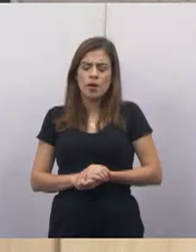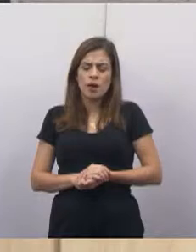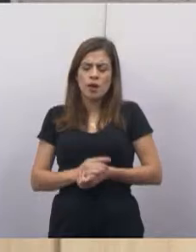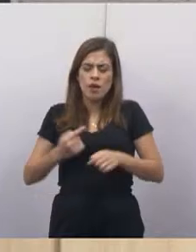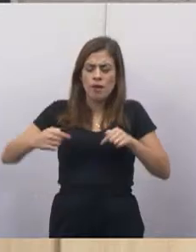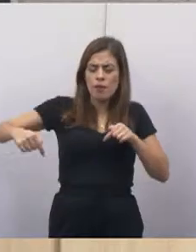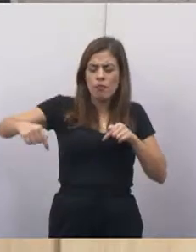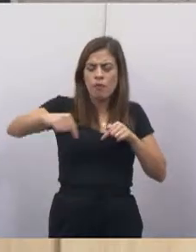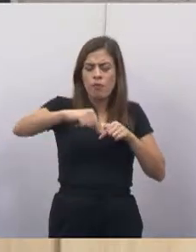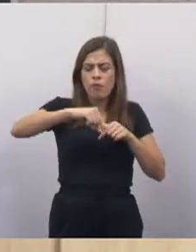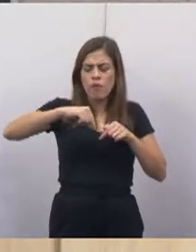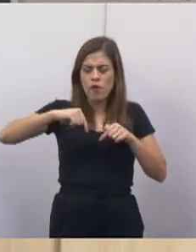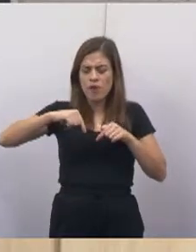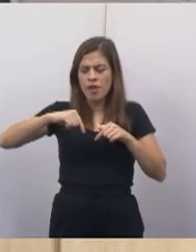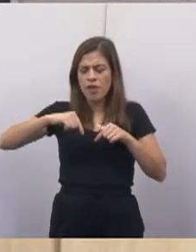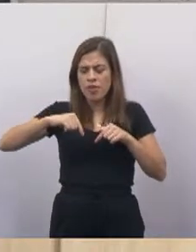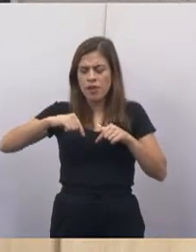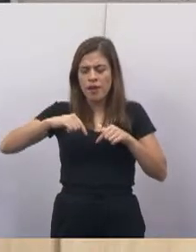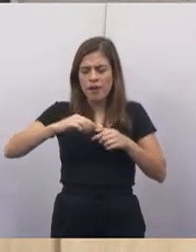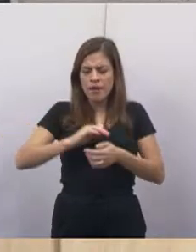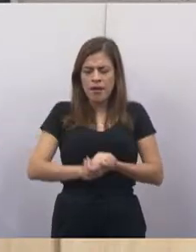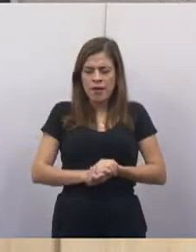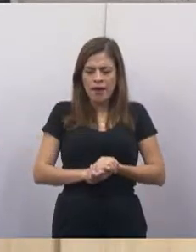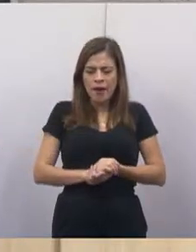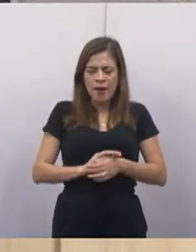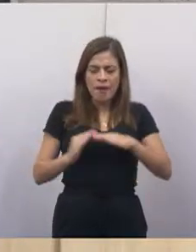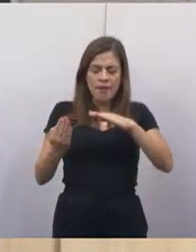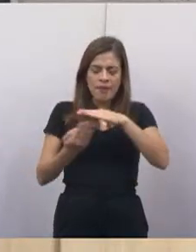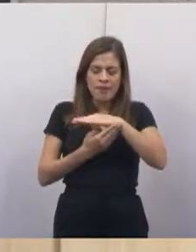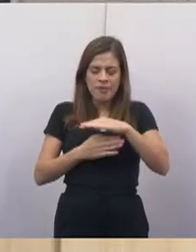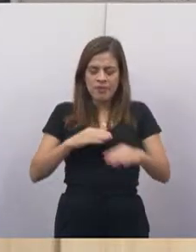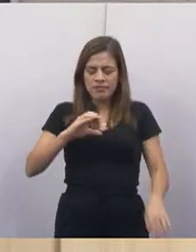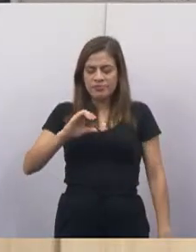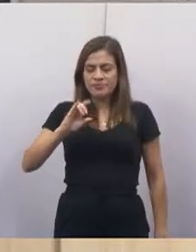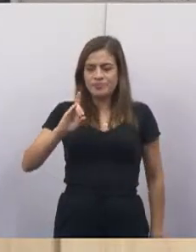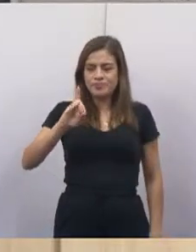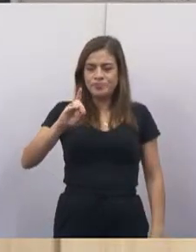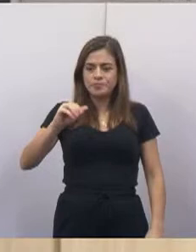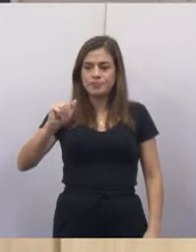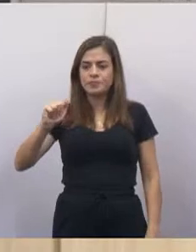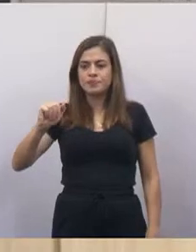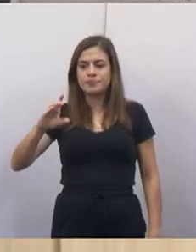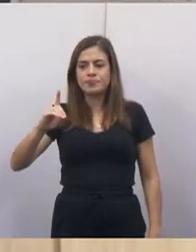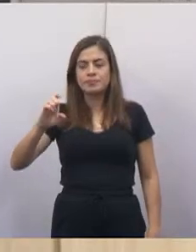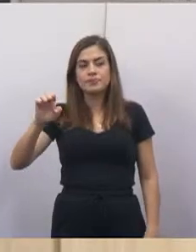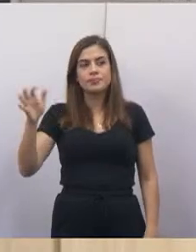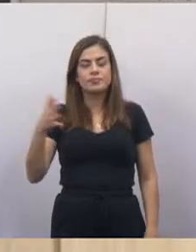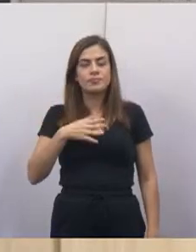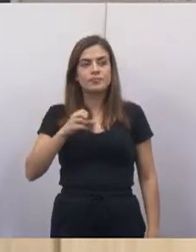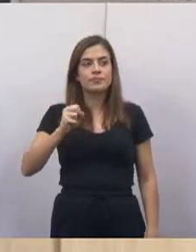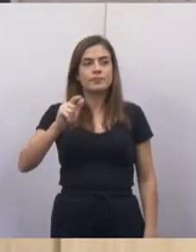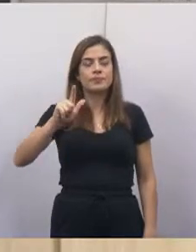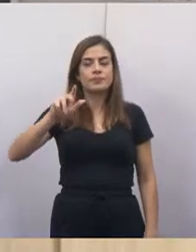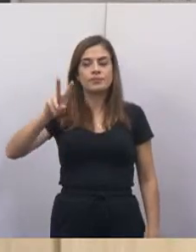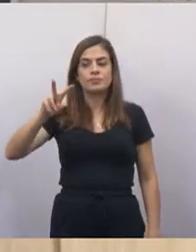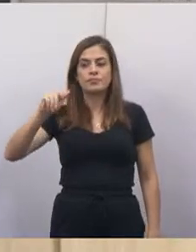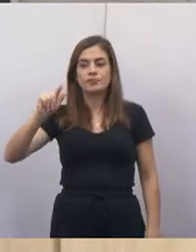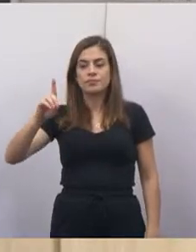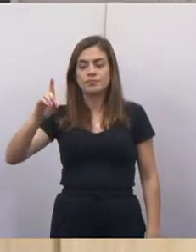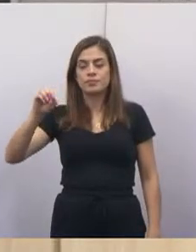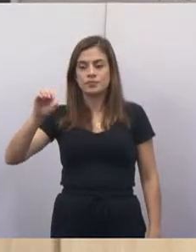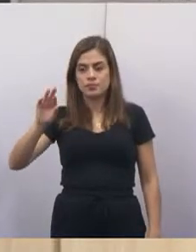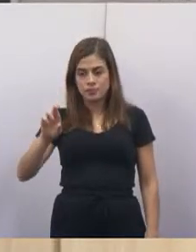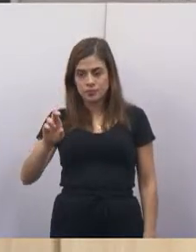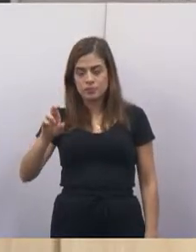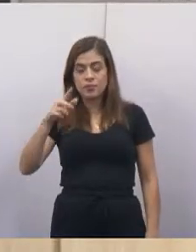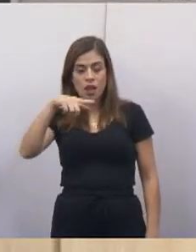retorno do bairro Cidade de Salvador. Considerando a sugestão de que essa área seja destinada à construção de